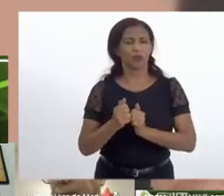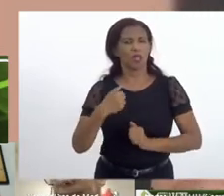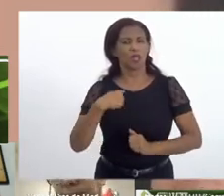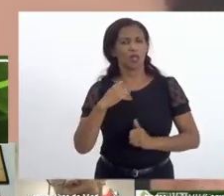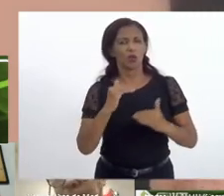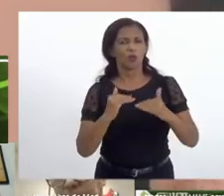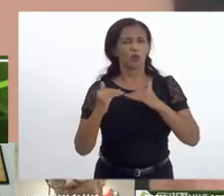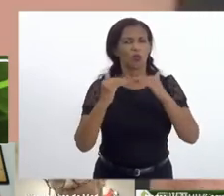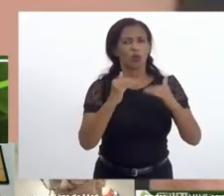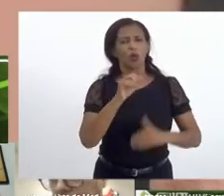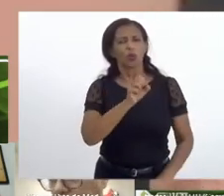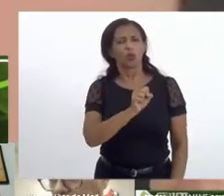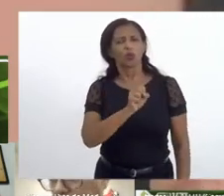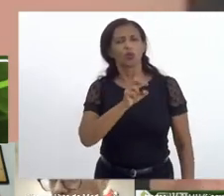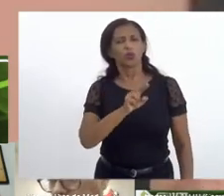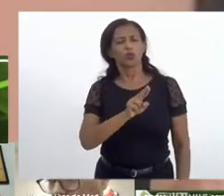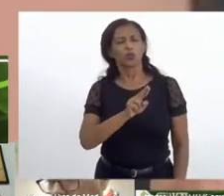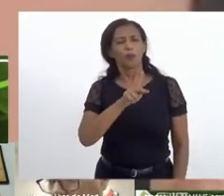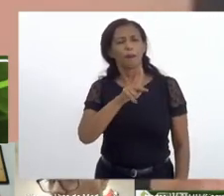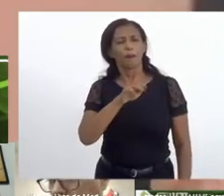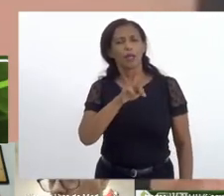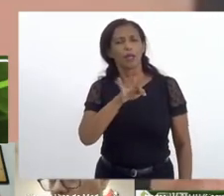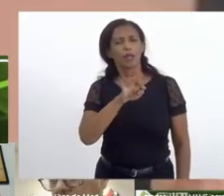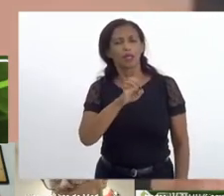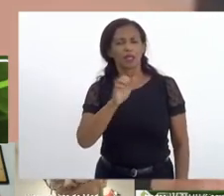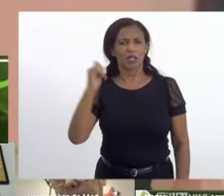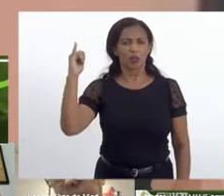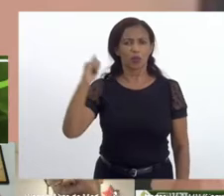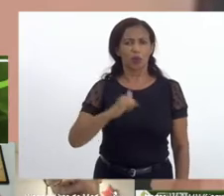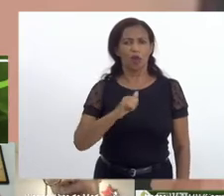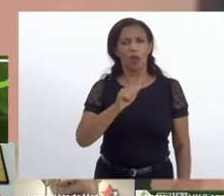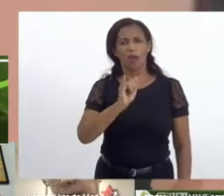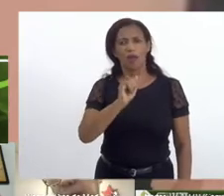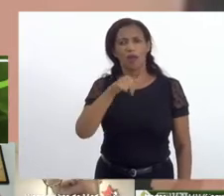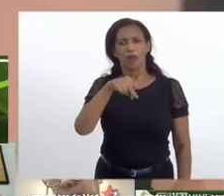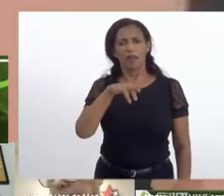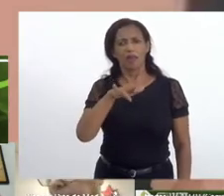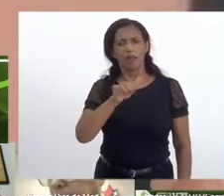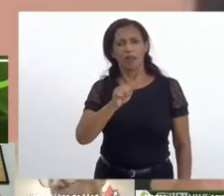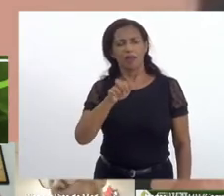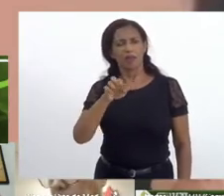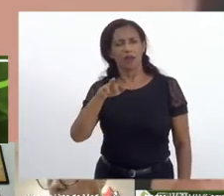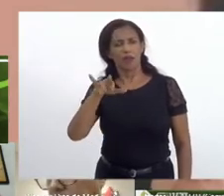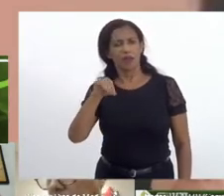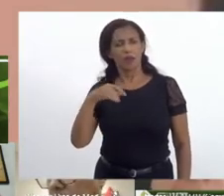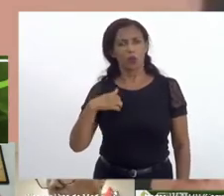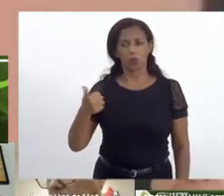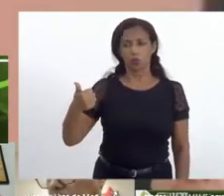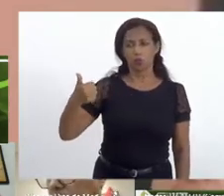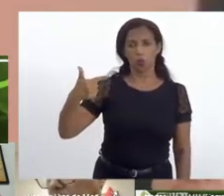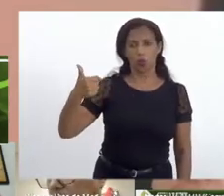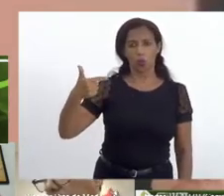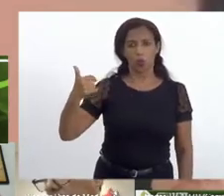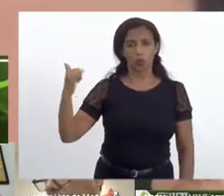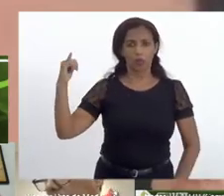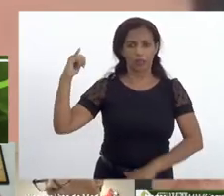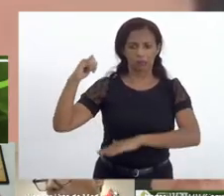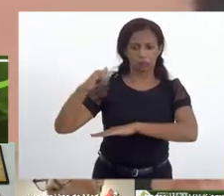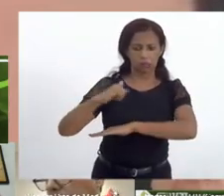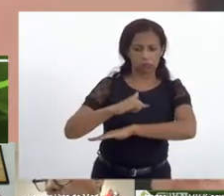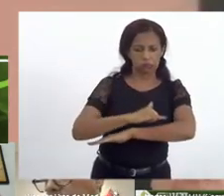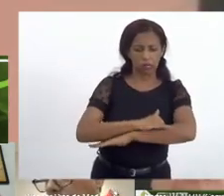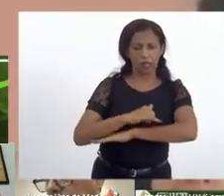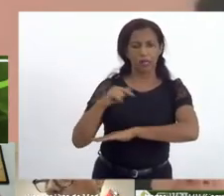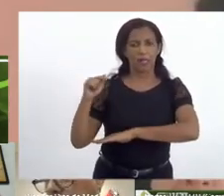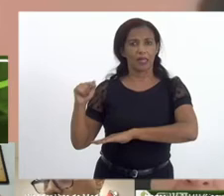superintendente regional da Infraero, era responsável na época por 12 aeroportos entre Minas, Espírito